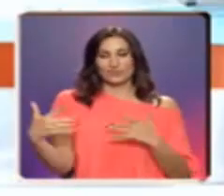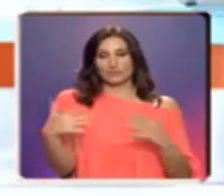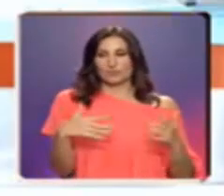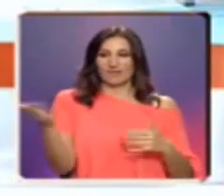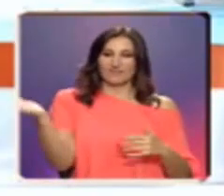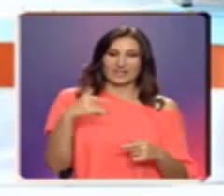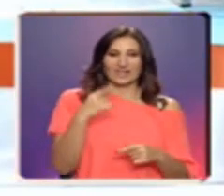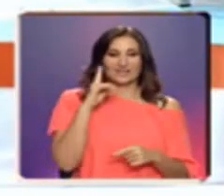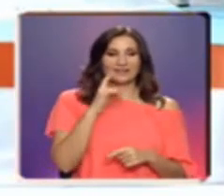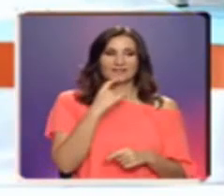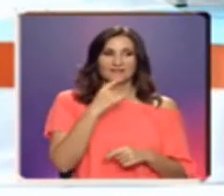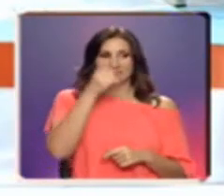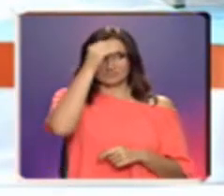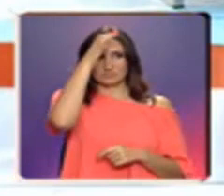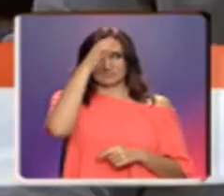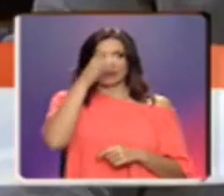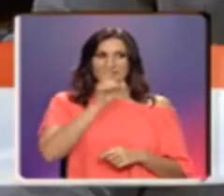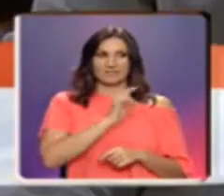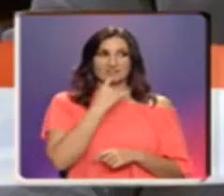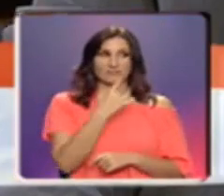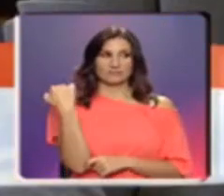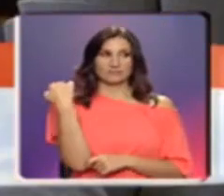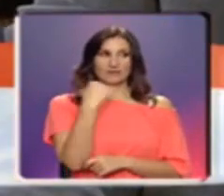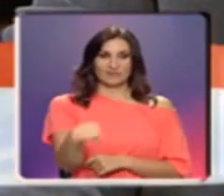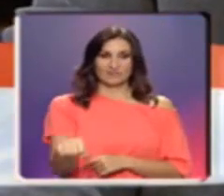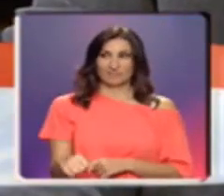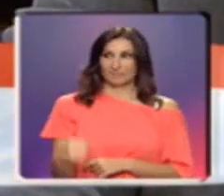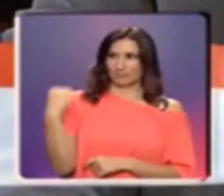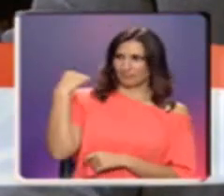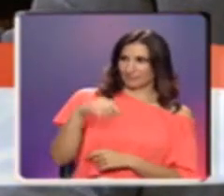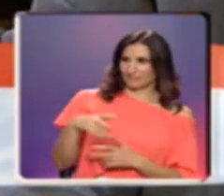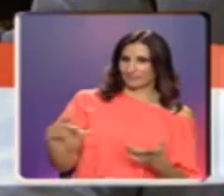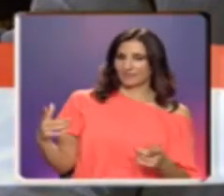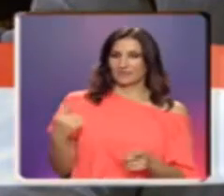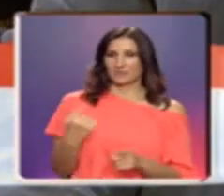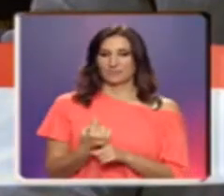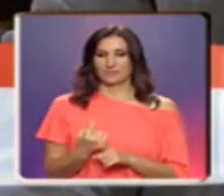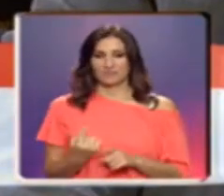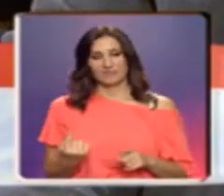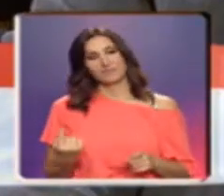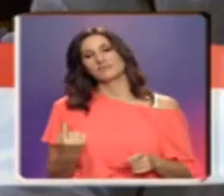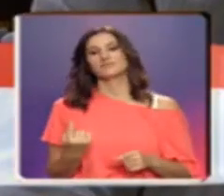foi. Ela inteligentemente disse-me que não. Era uma deslocação,